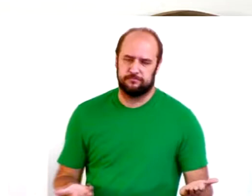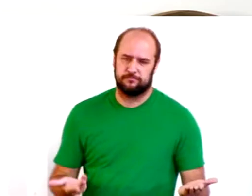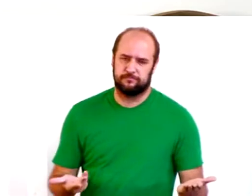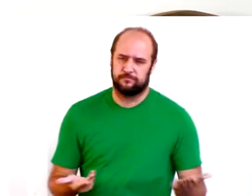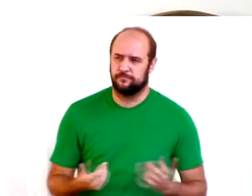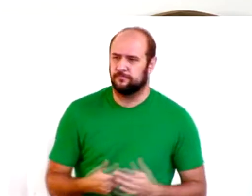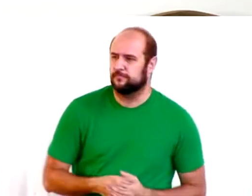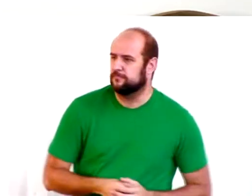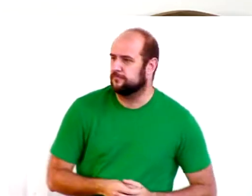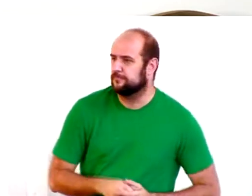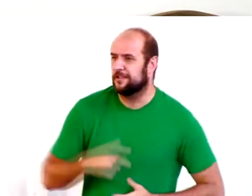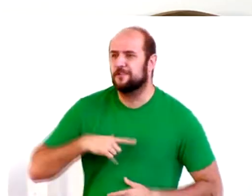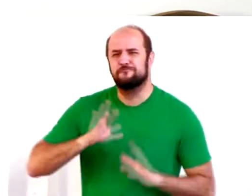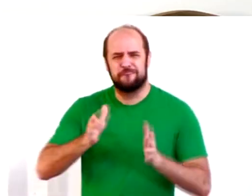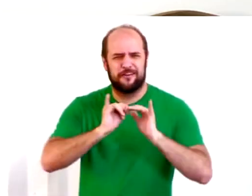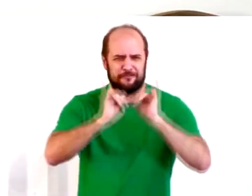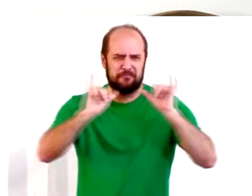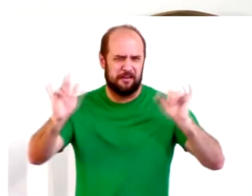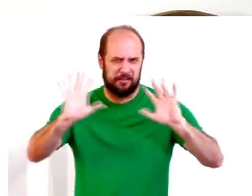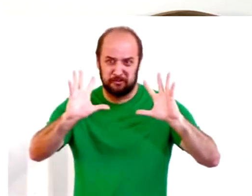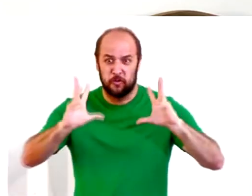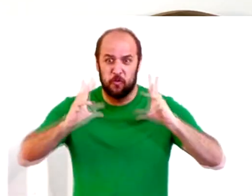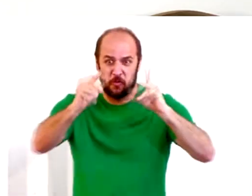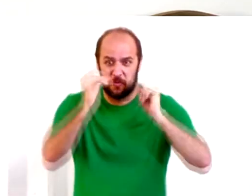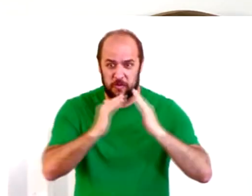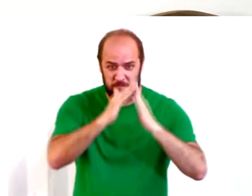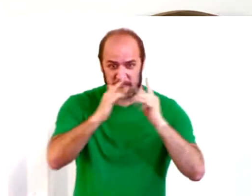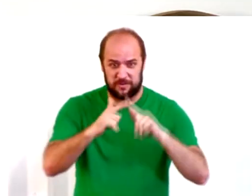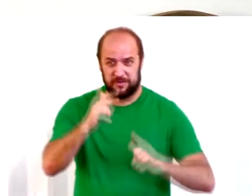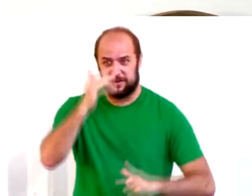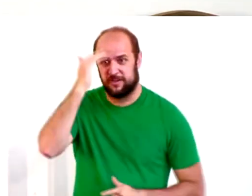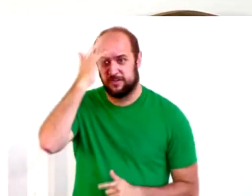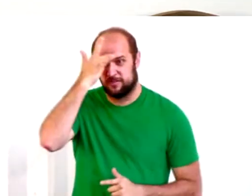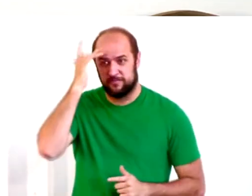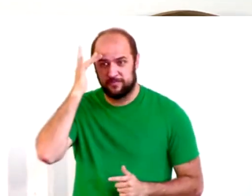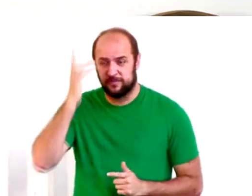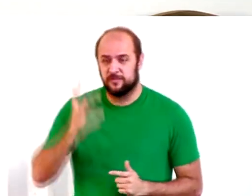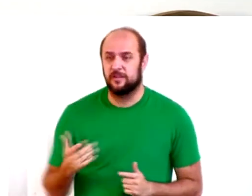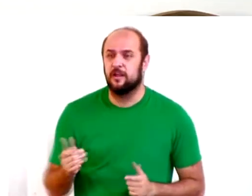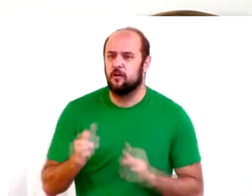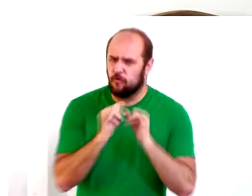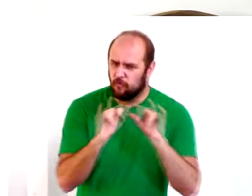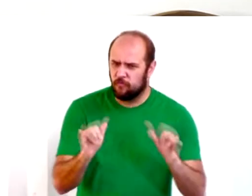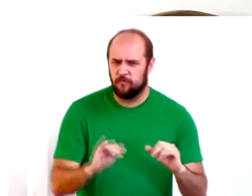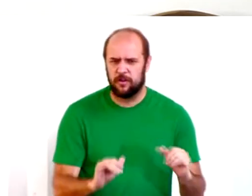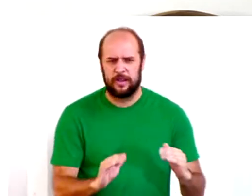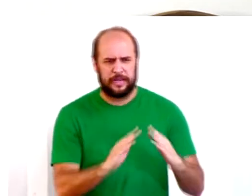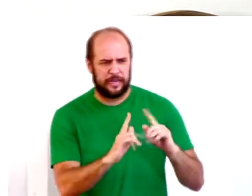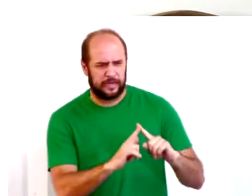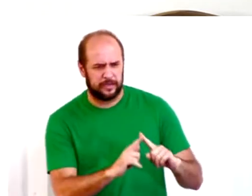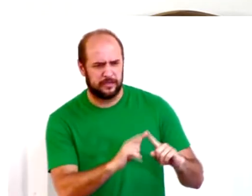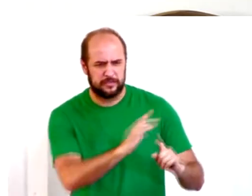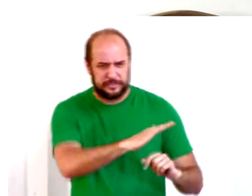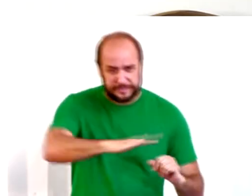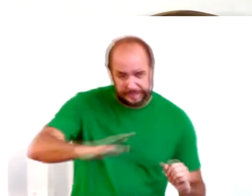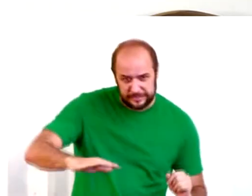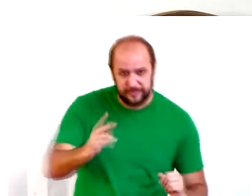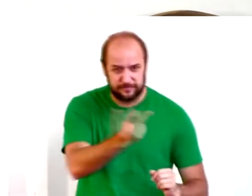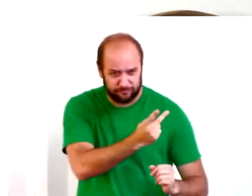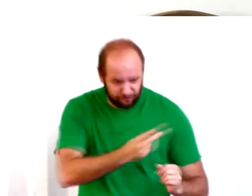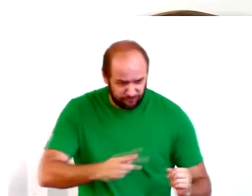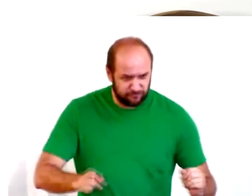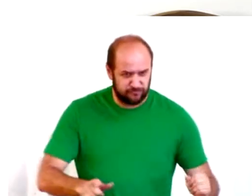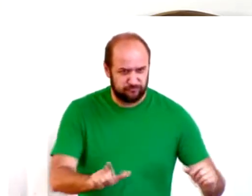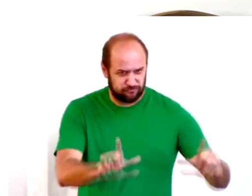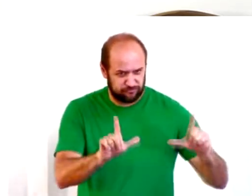eu já estou conversando com os adultos também, e acho que essa ilustração para as crianças, de proposta didática,